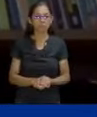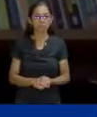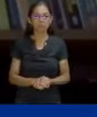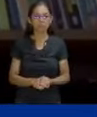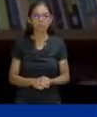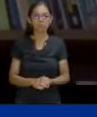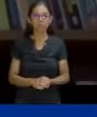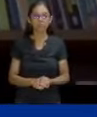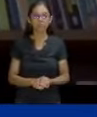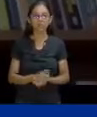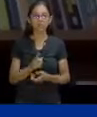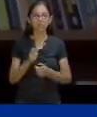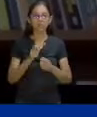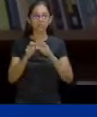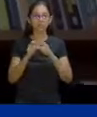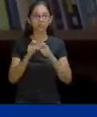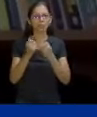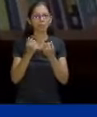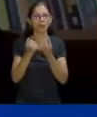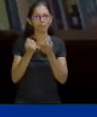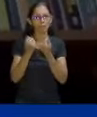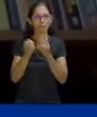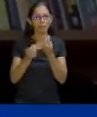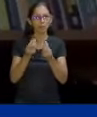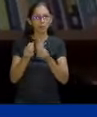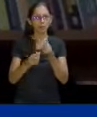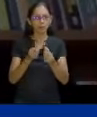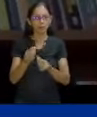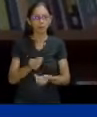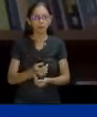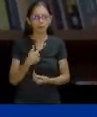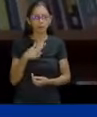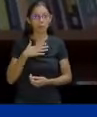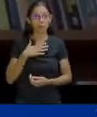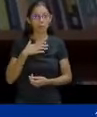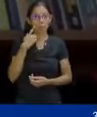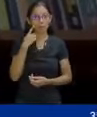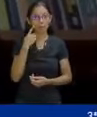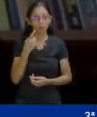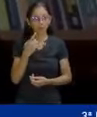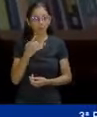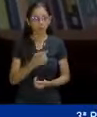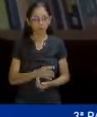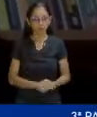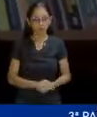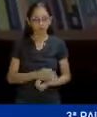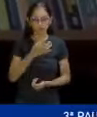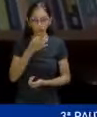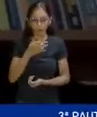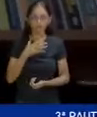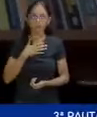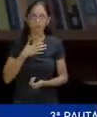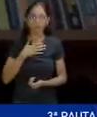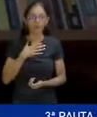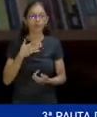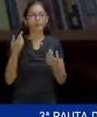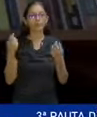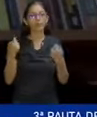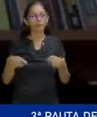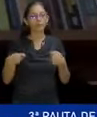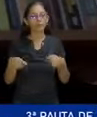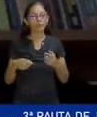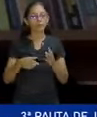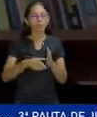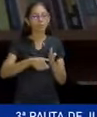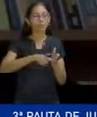a economicidade, ao meu juízo, nós teríamos que ter tido a